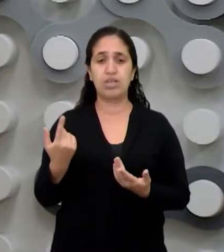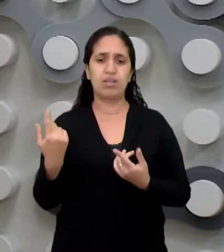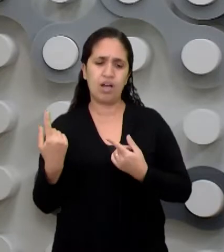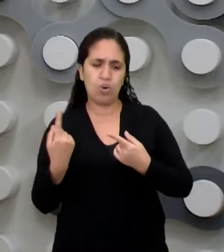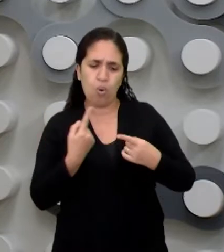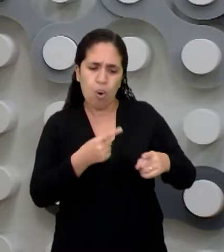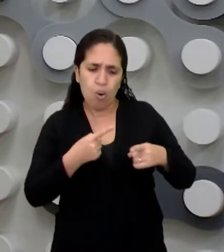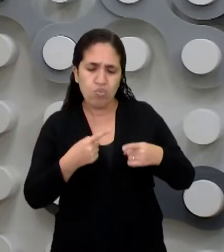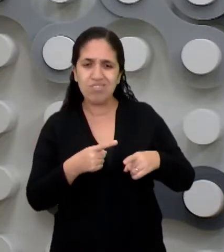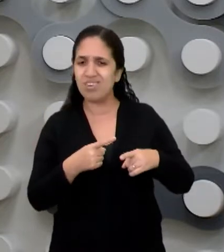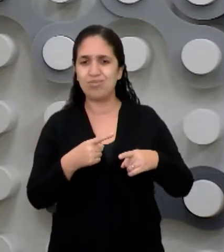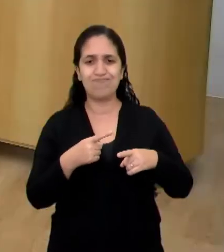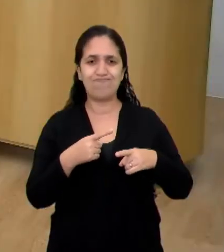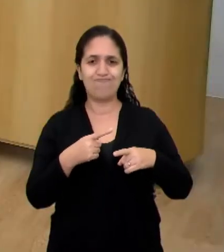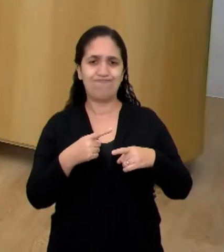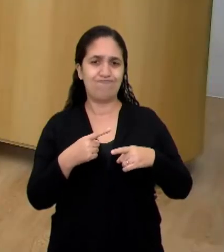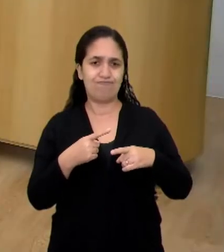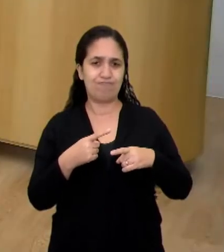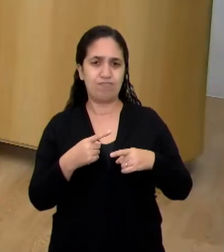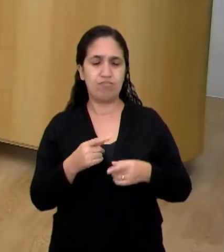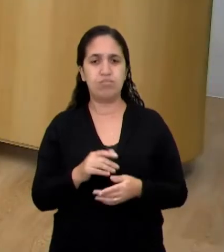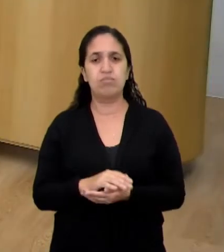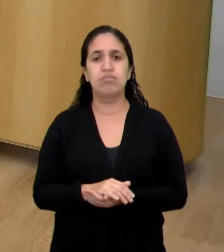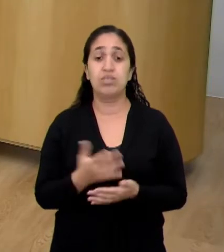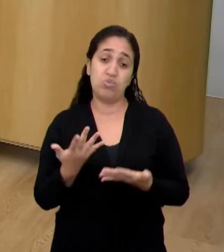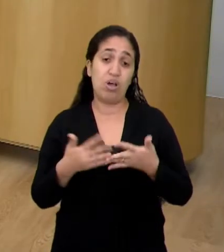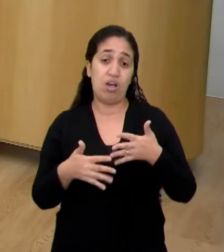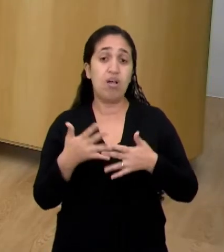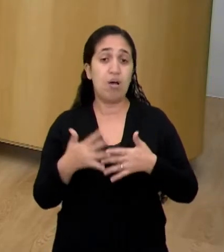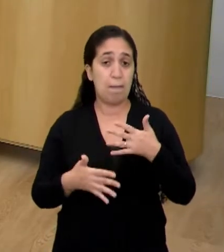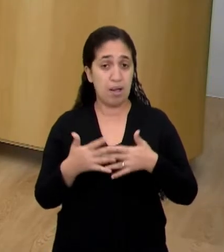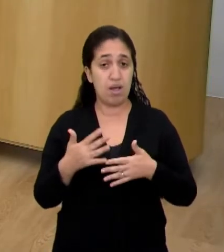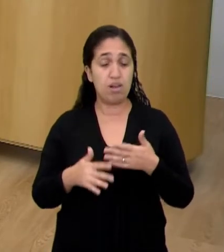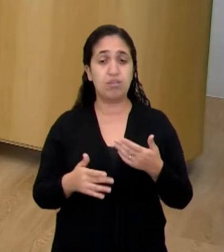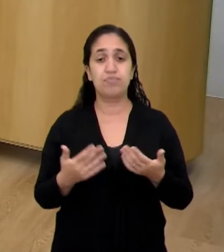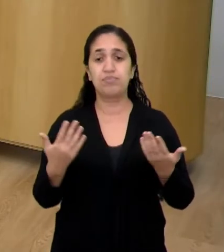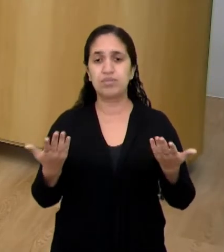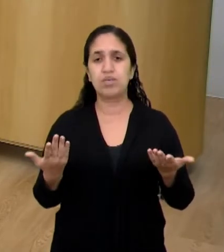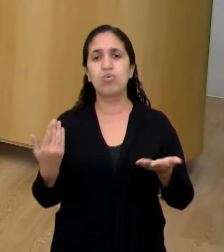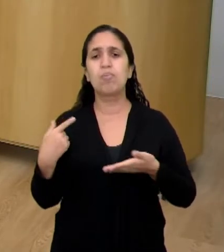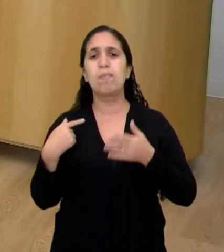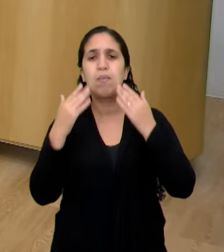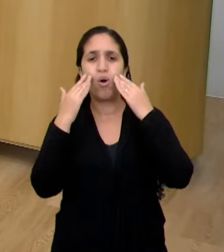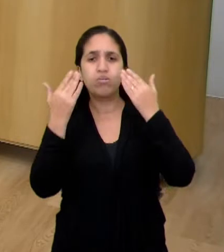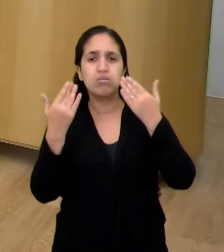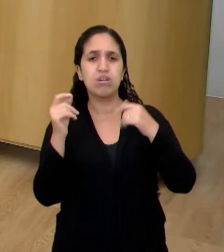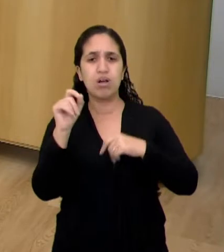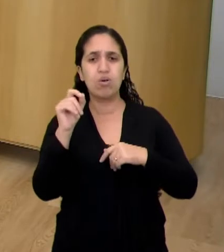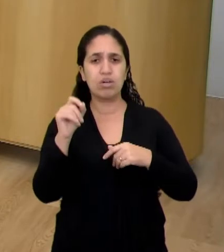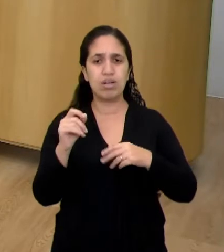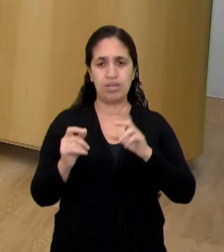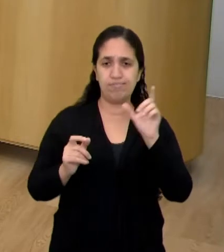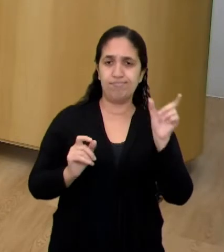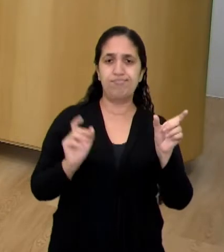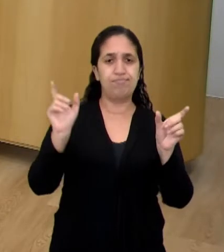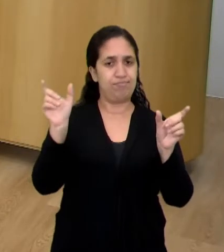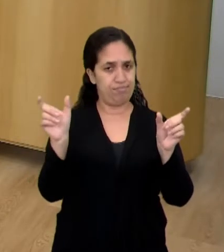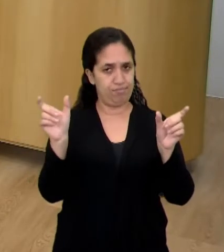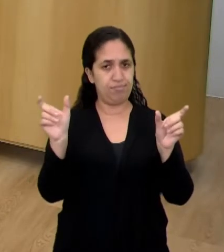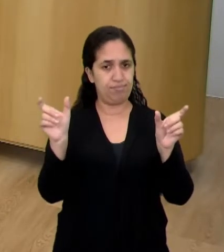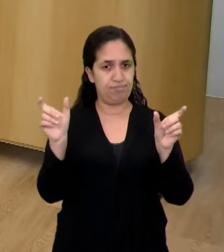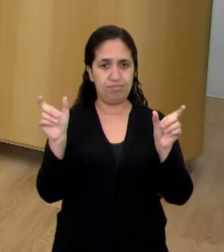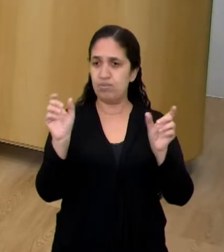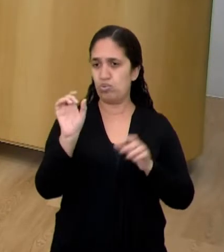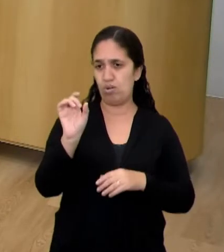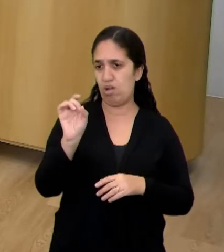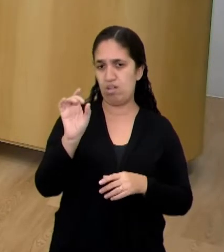um desserviço, um desserviço total, público, né? Então, o que eu quero trazer nisso aqui é a questão da representação e representatividade. Não basta,